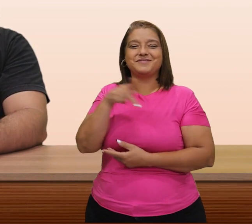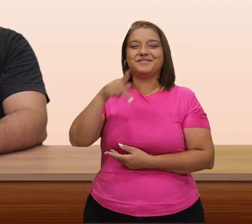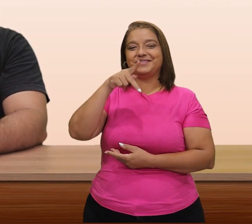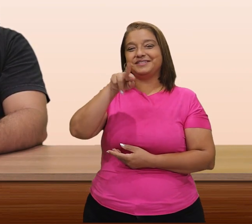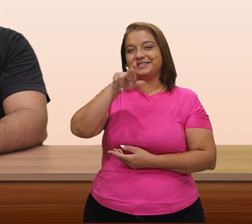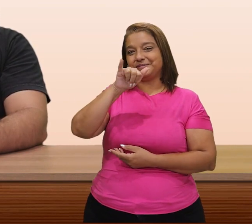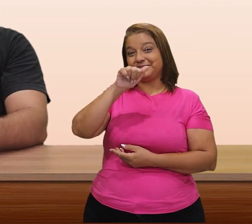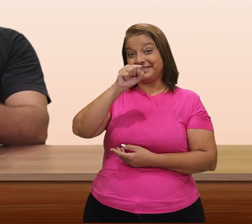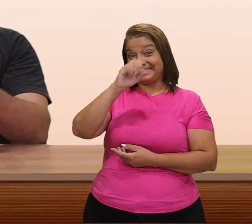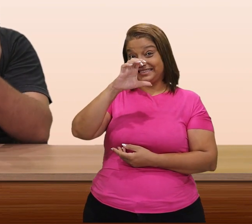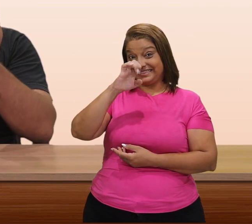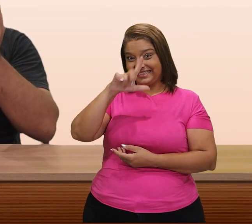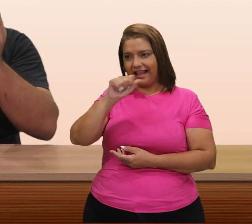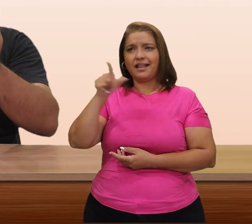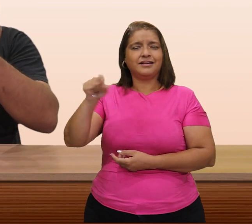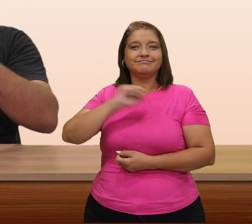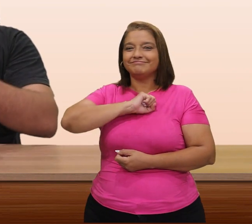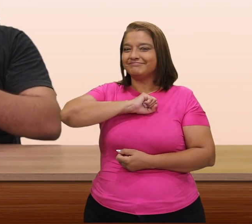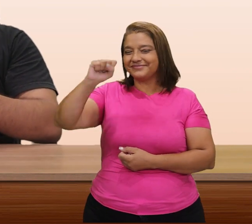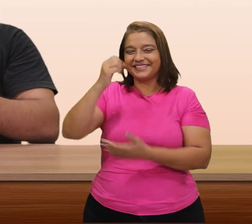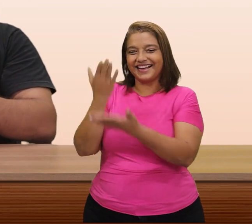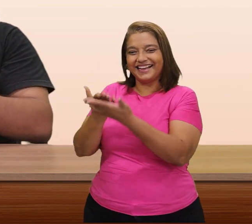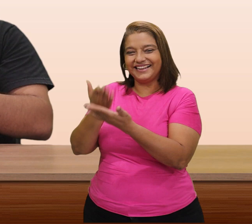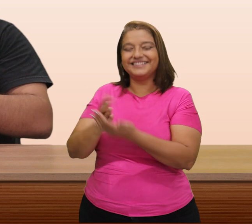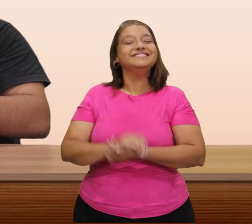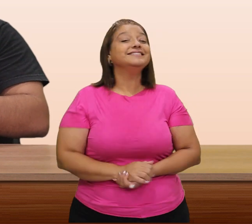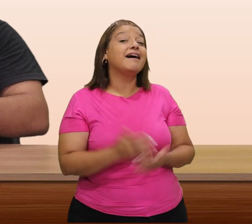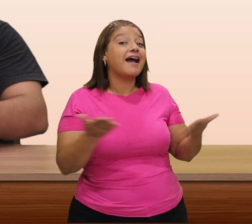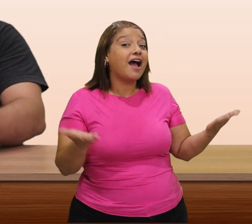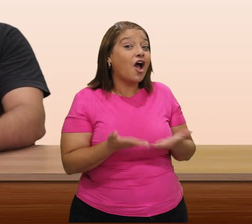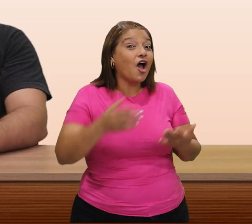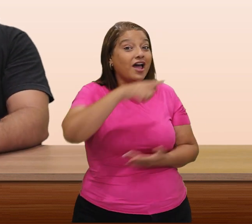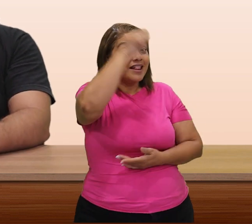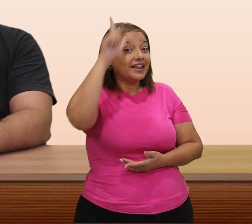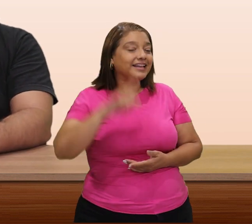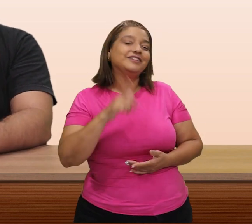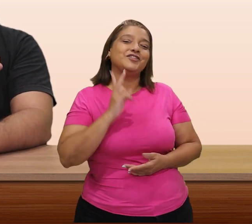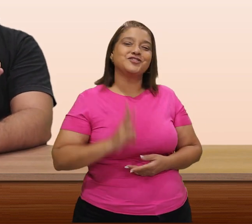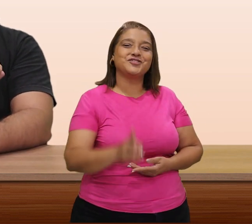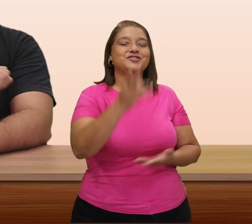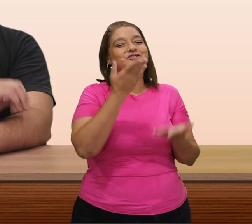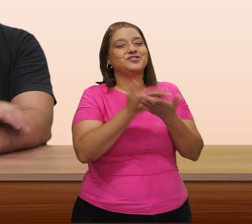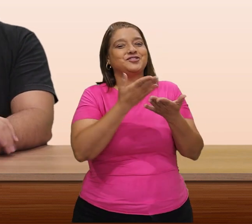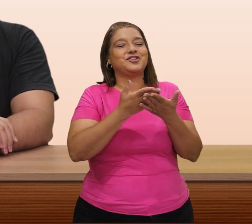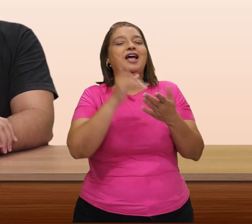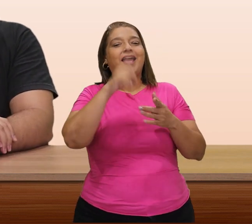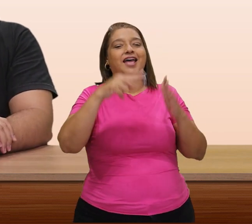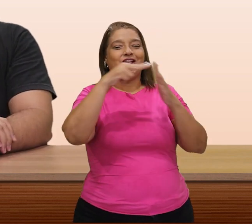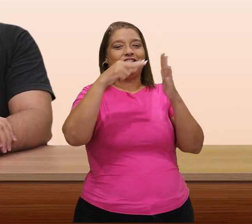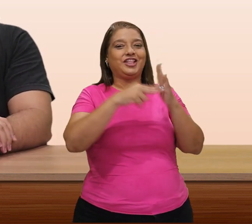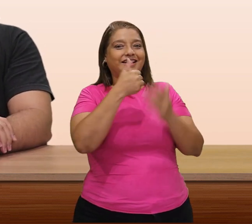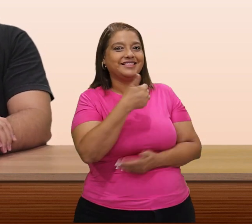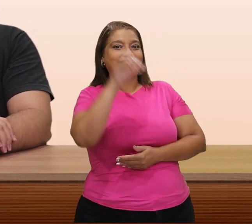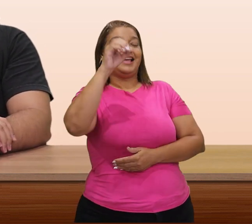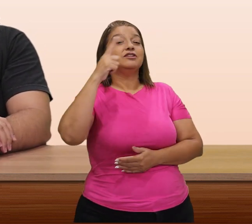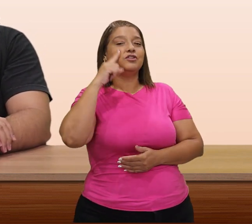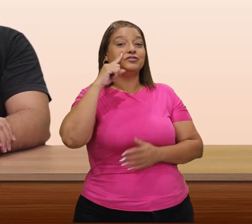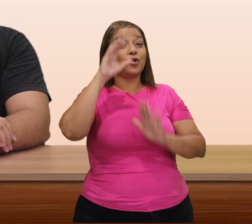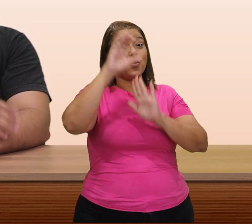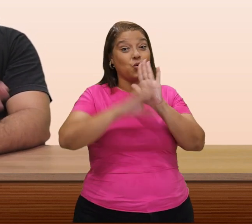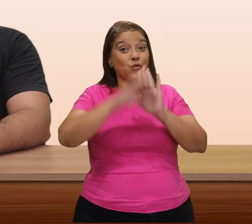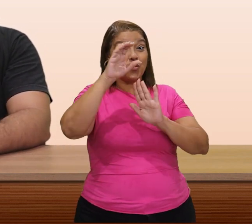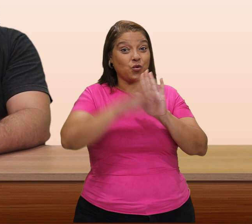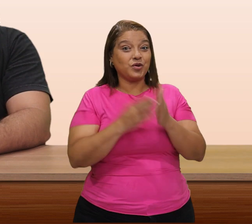Obrigada, professora Priscila. Arrasou demais na aula. E agora, né, Lívia, vamos continuar com Minha Escola é Nota 10 com o